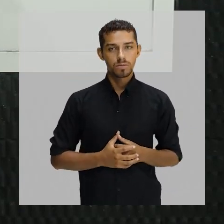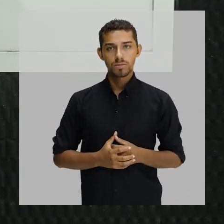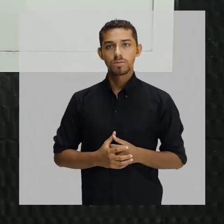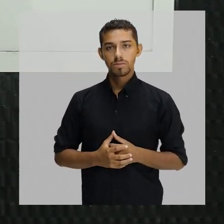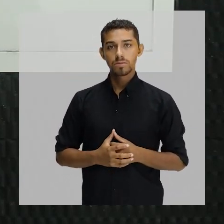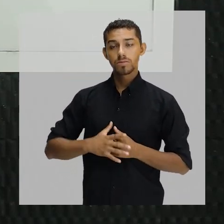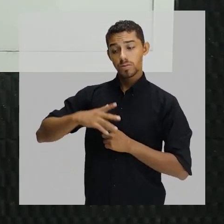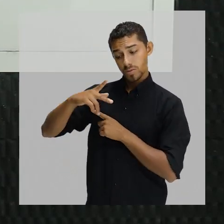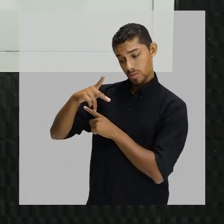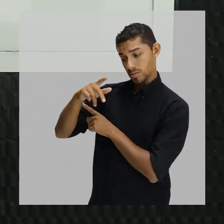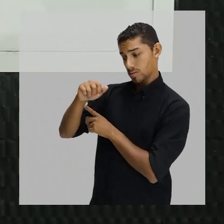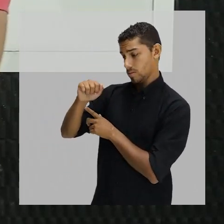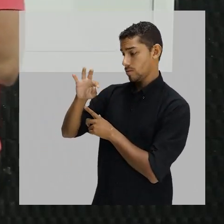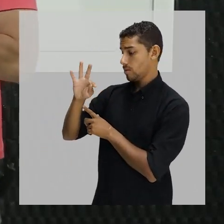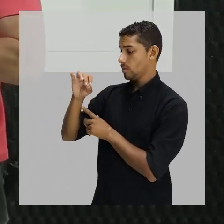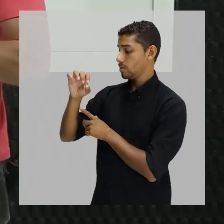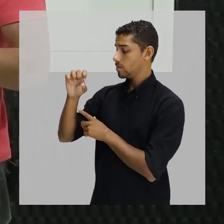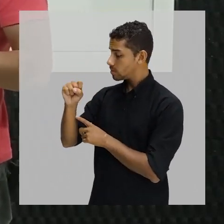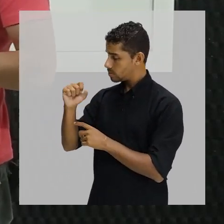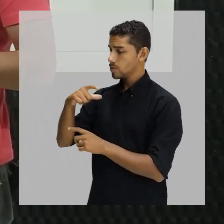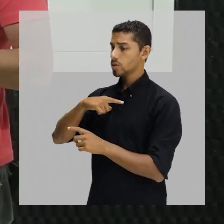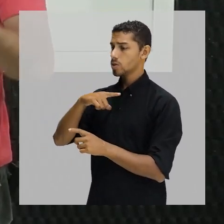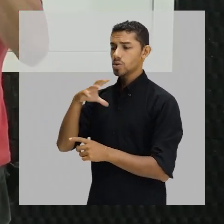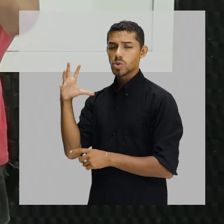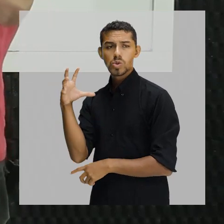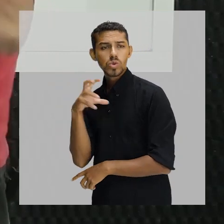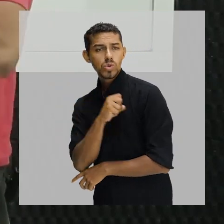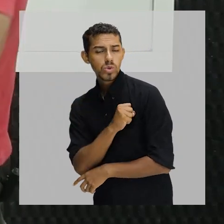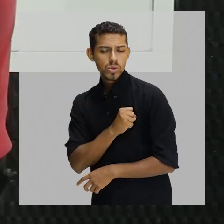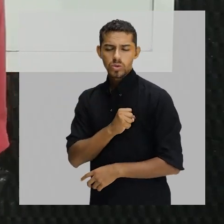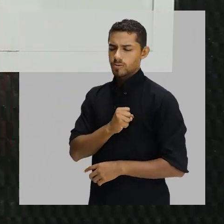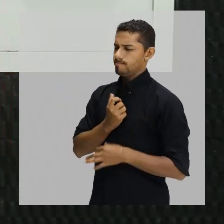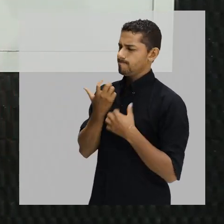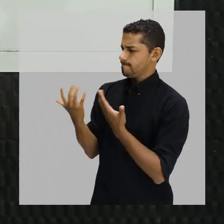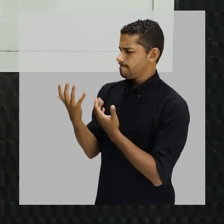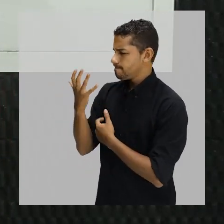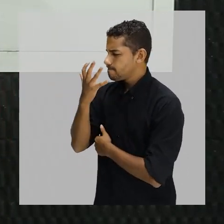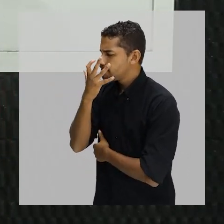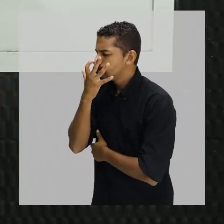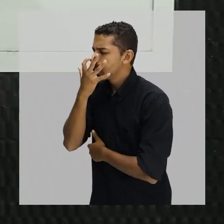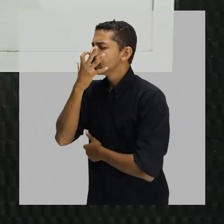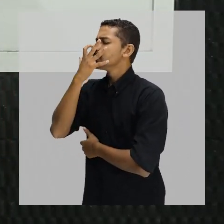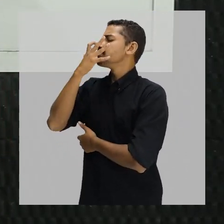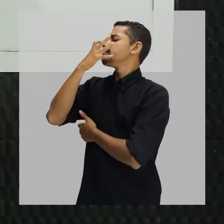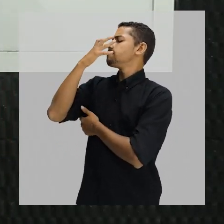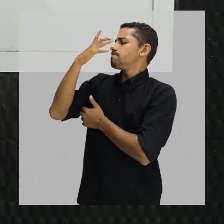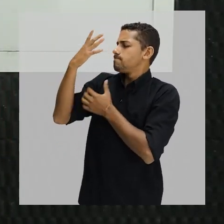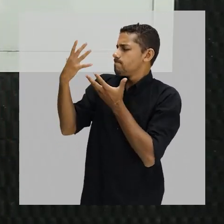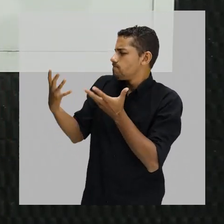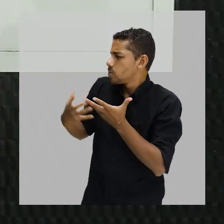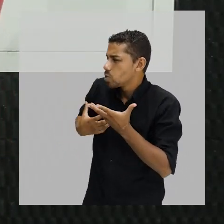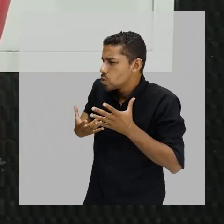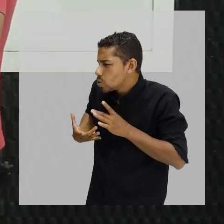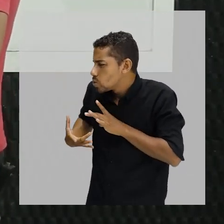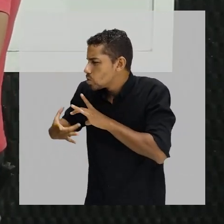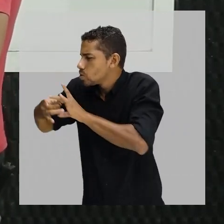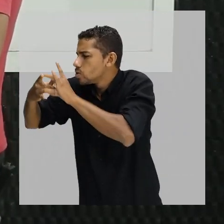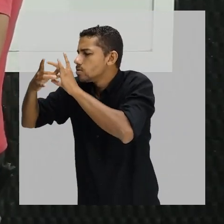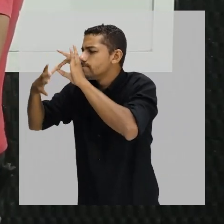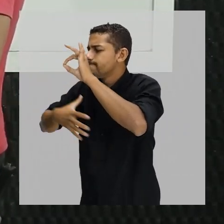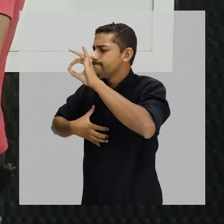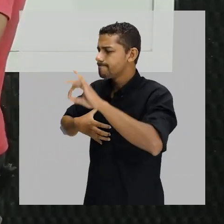O pathos como paixão, admiração, tá? Olha só, você se